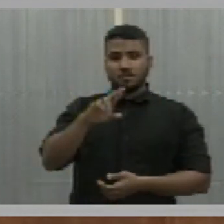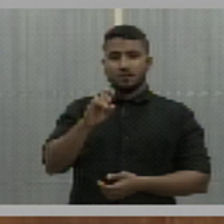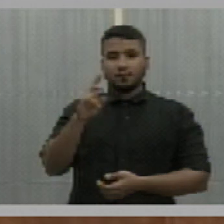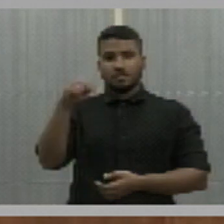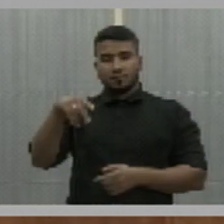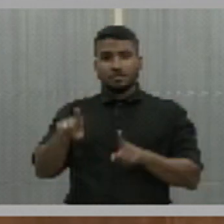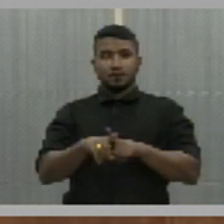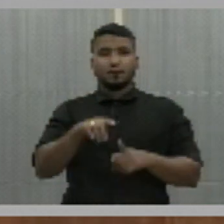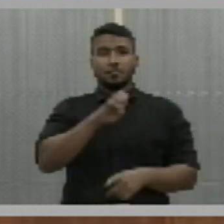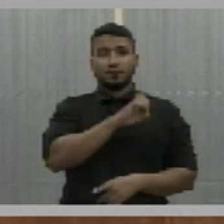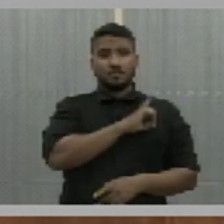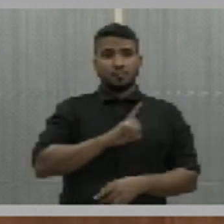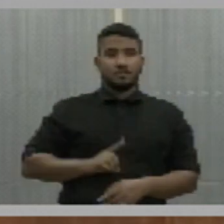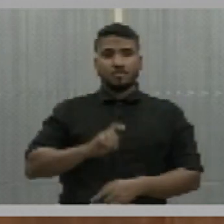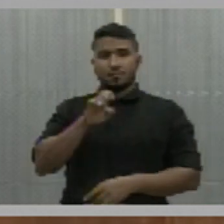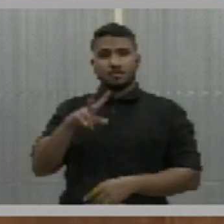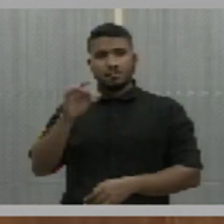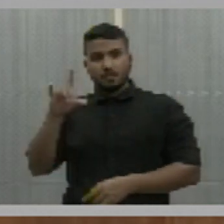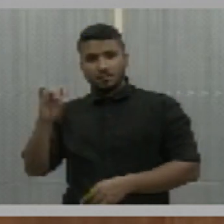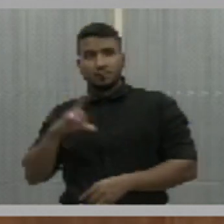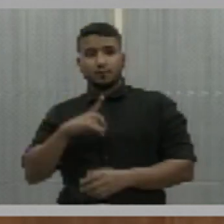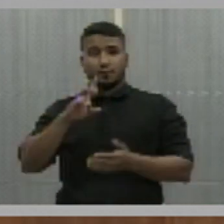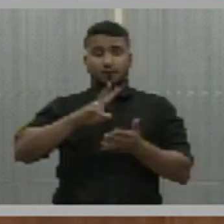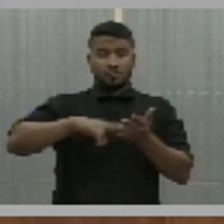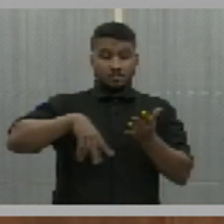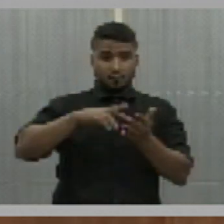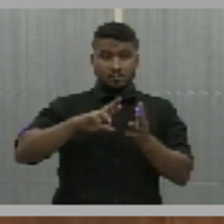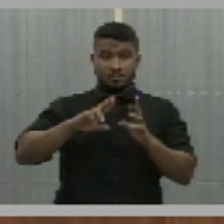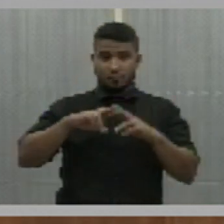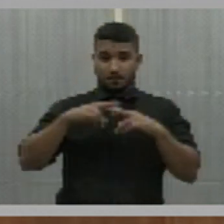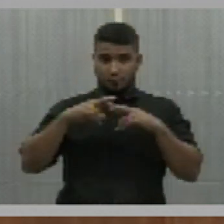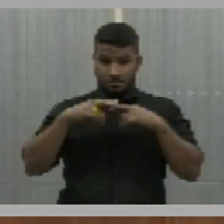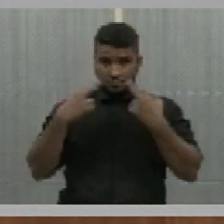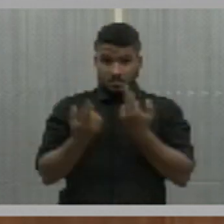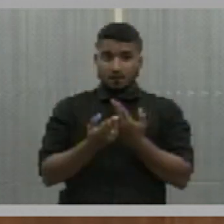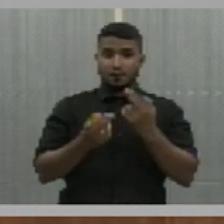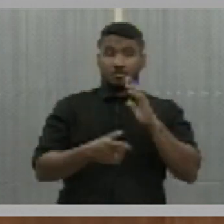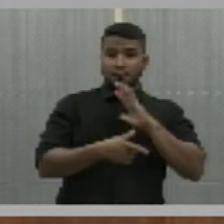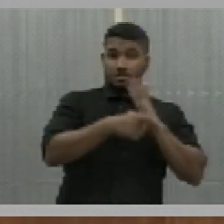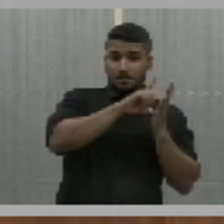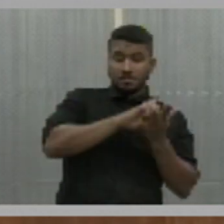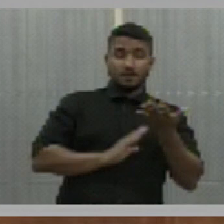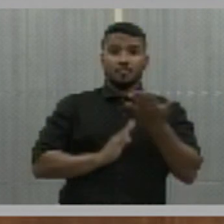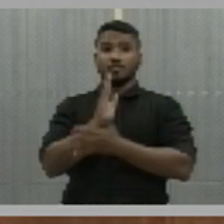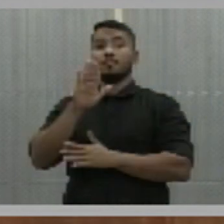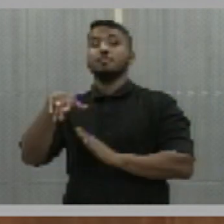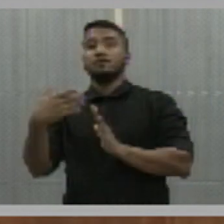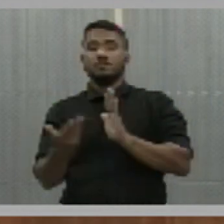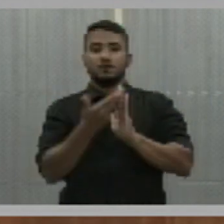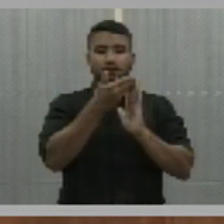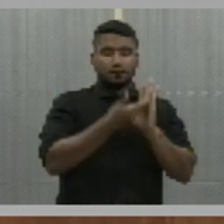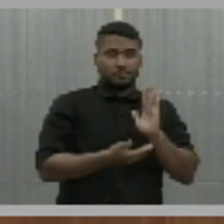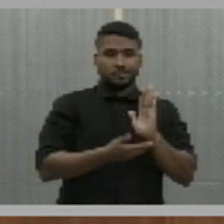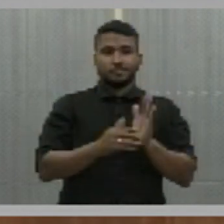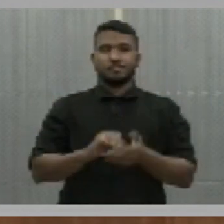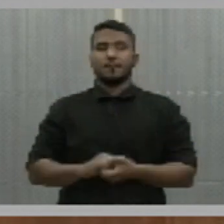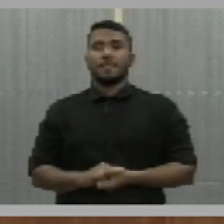expediente. Constou da leitura da ata da sessão anterior, que foi aprovada sem retificação, além das seguintes